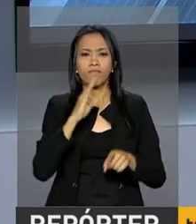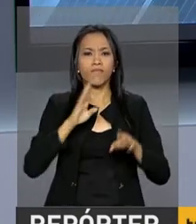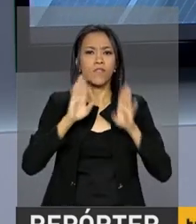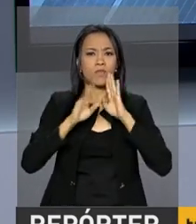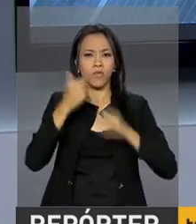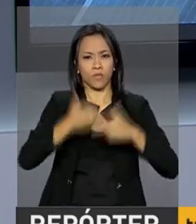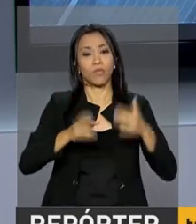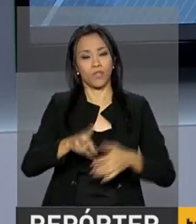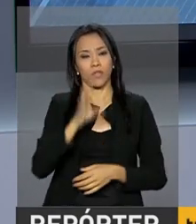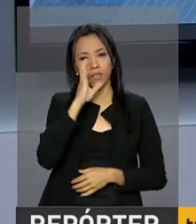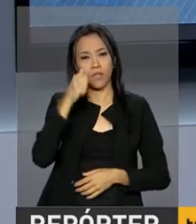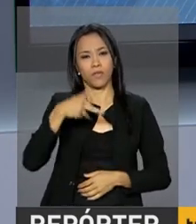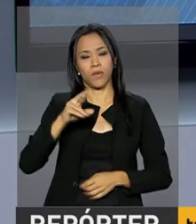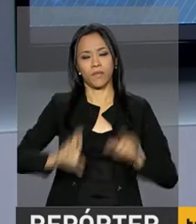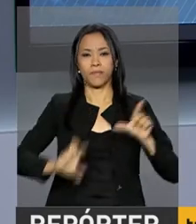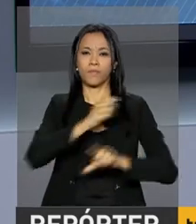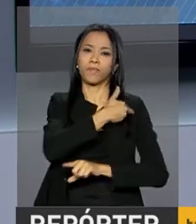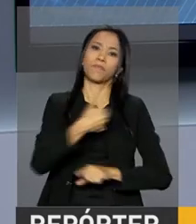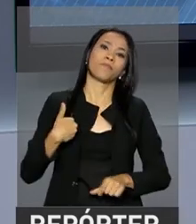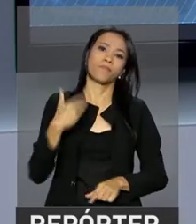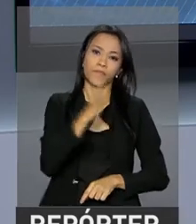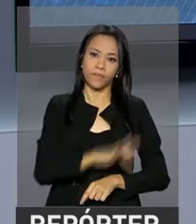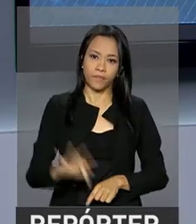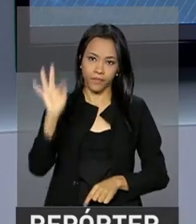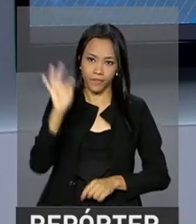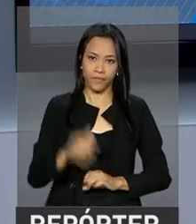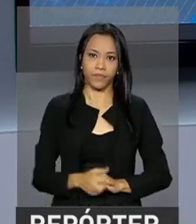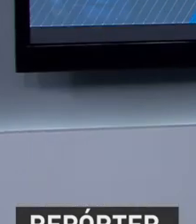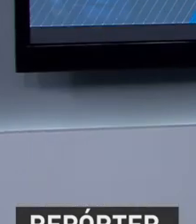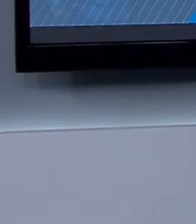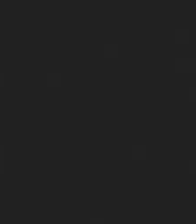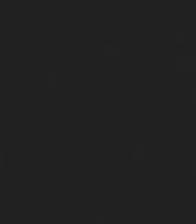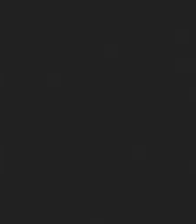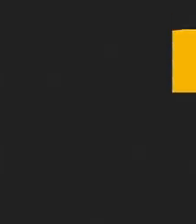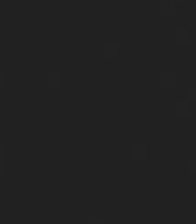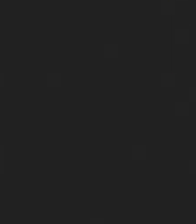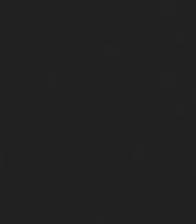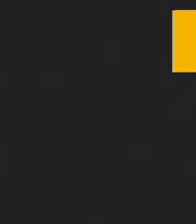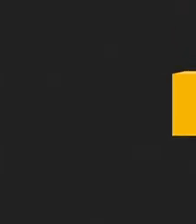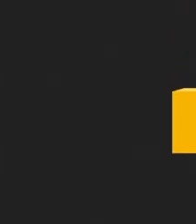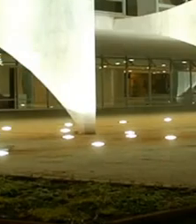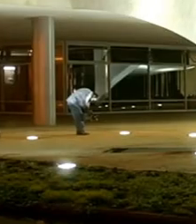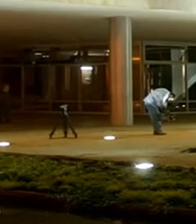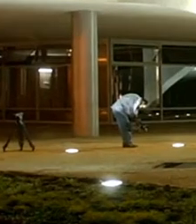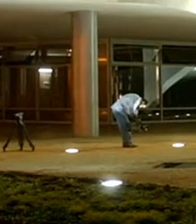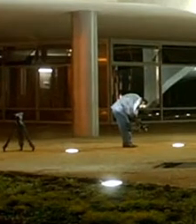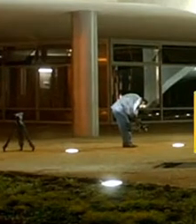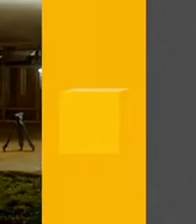Continue com a gente aqui na NBR, a TV do Governo Federal.